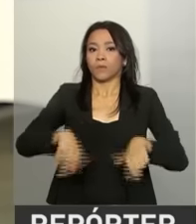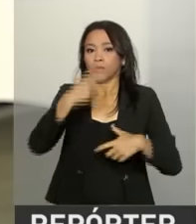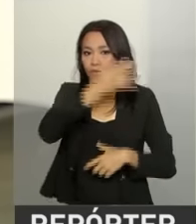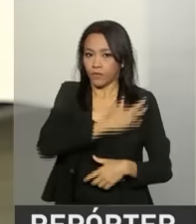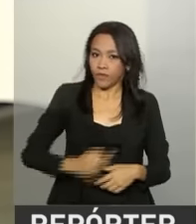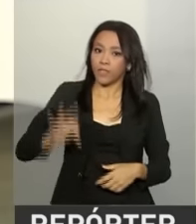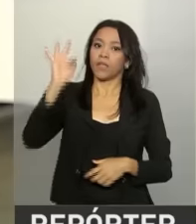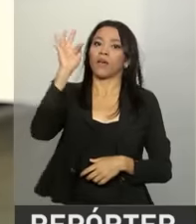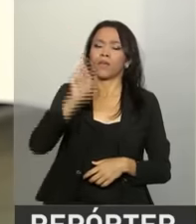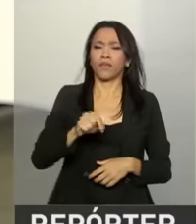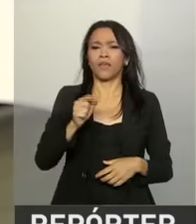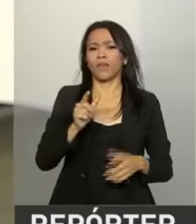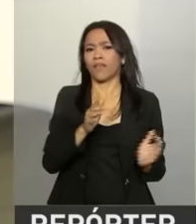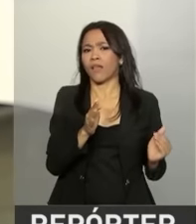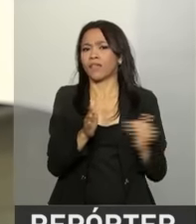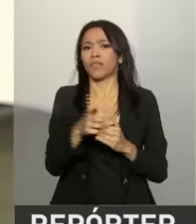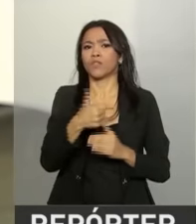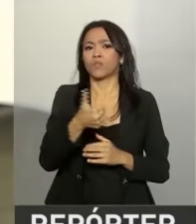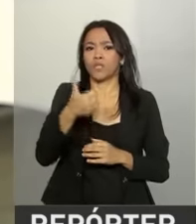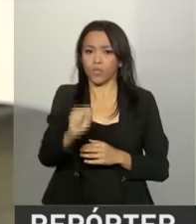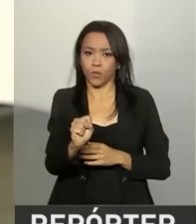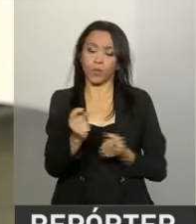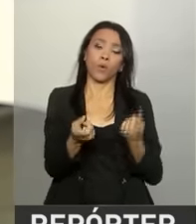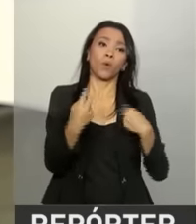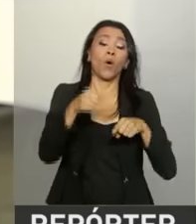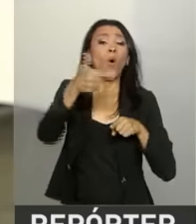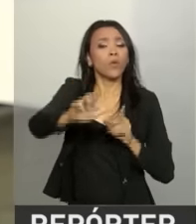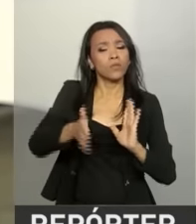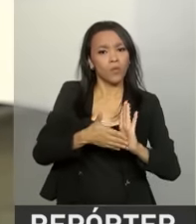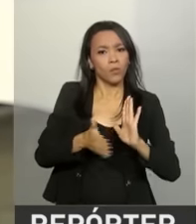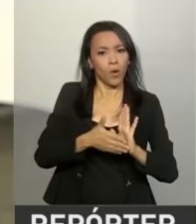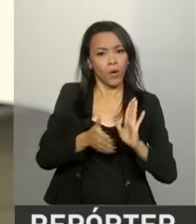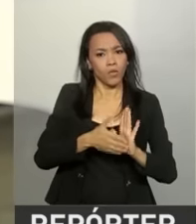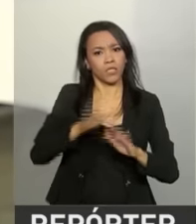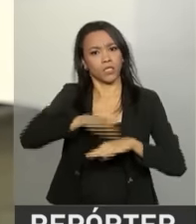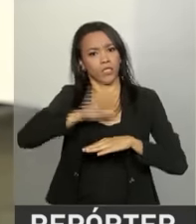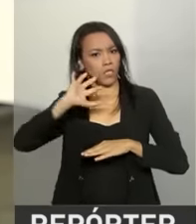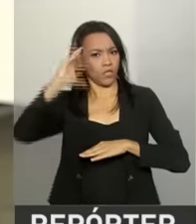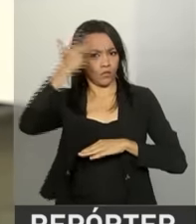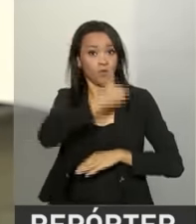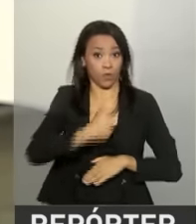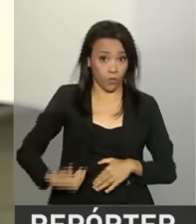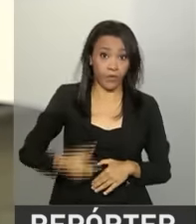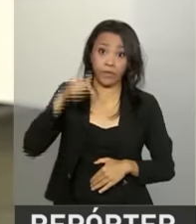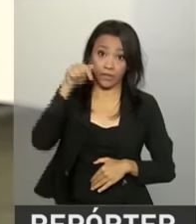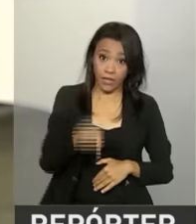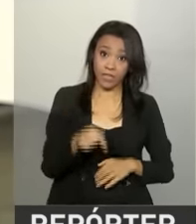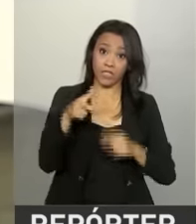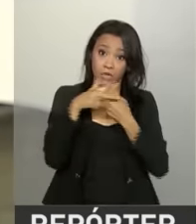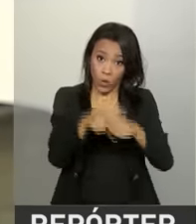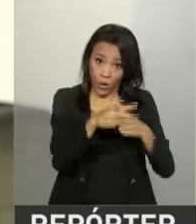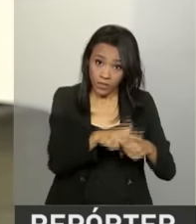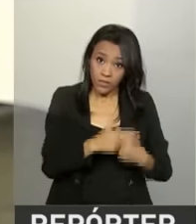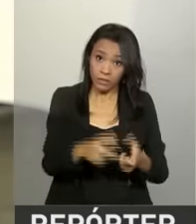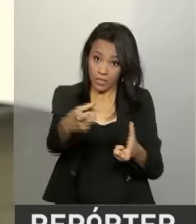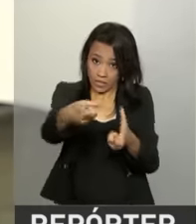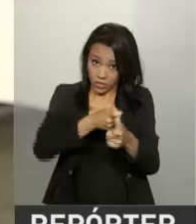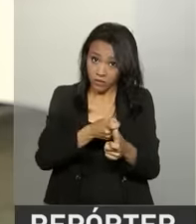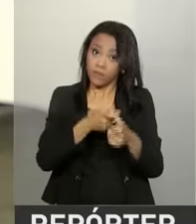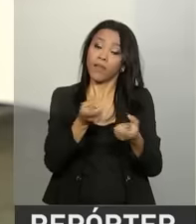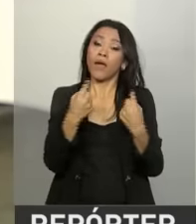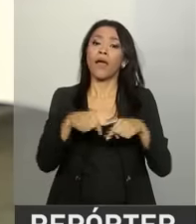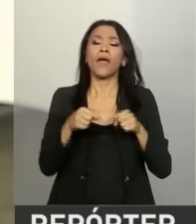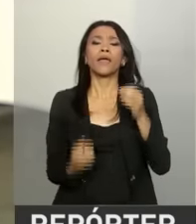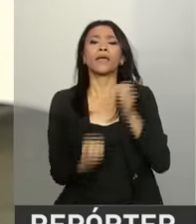o ano de 2018. Ele disse que outra medida que o governo tomou para a reversão desse déficit foi a criação